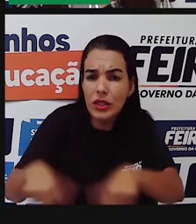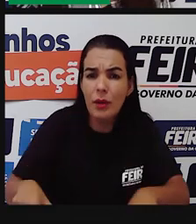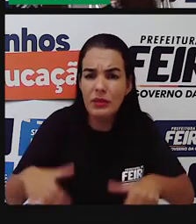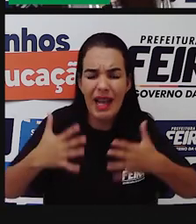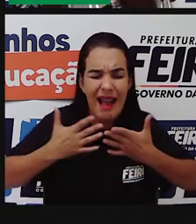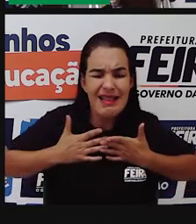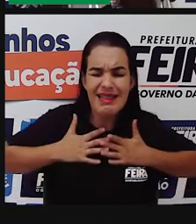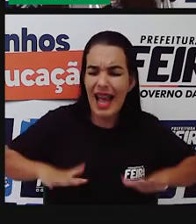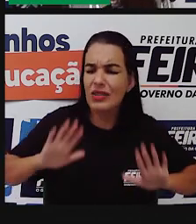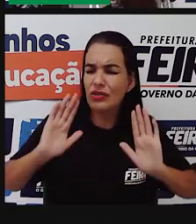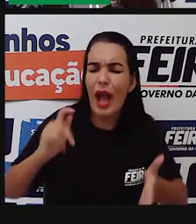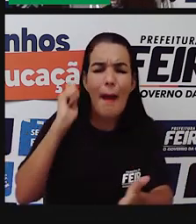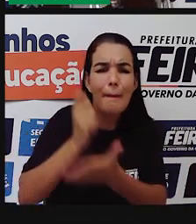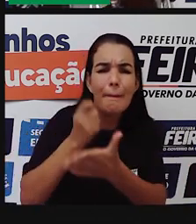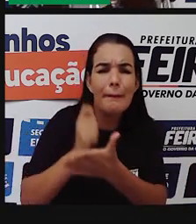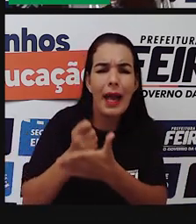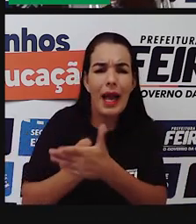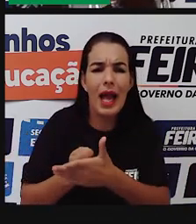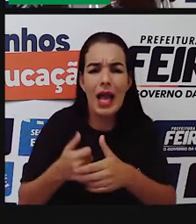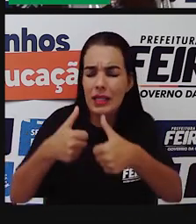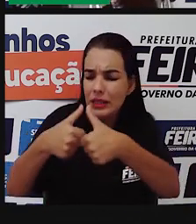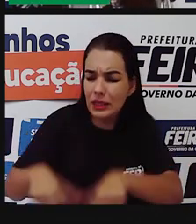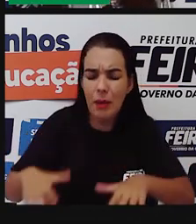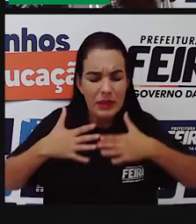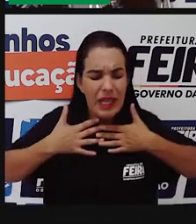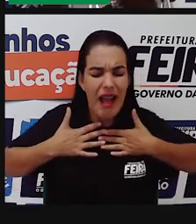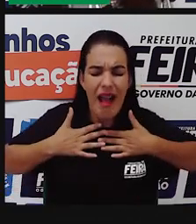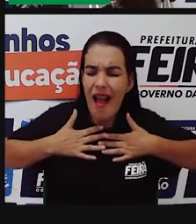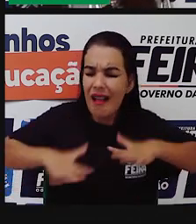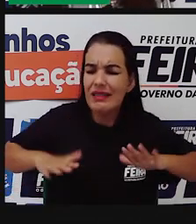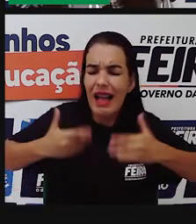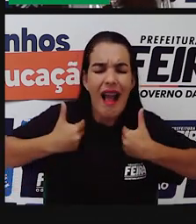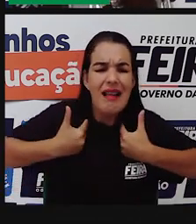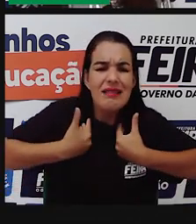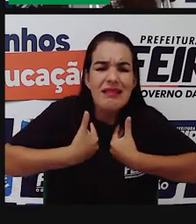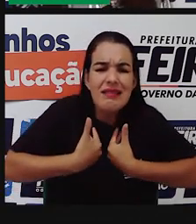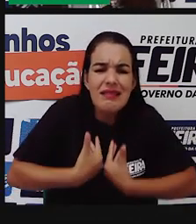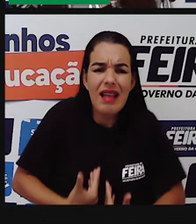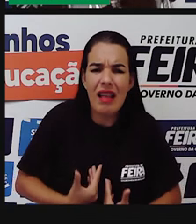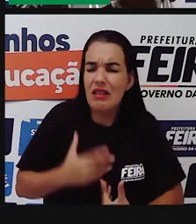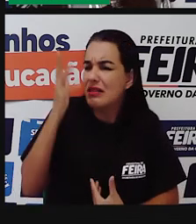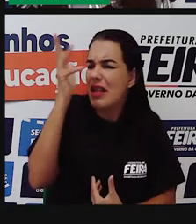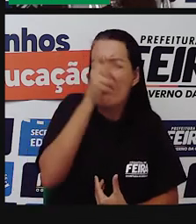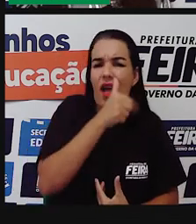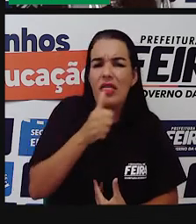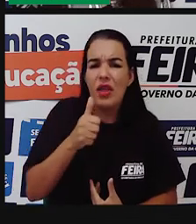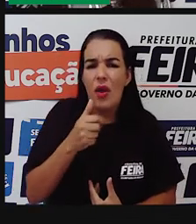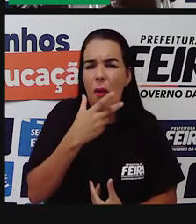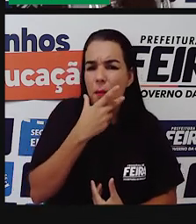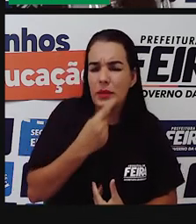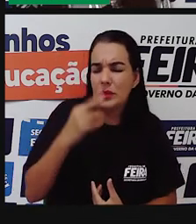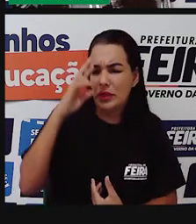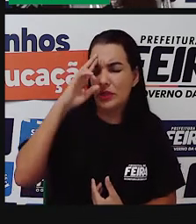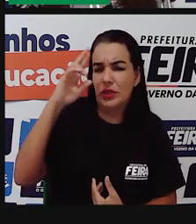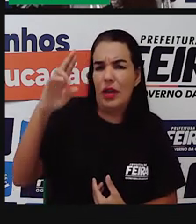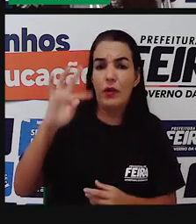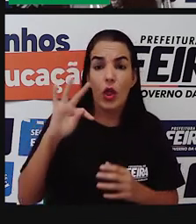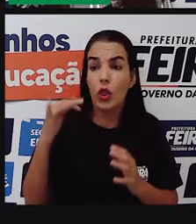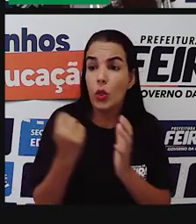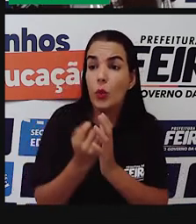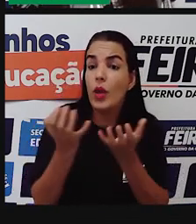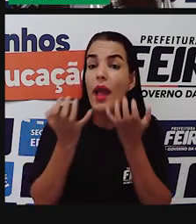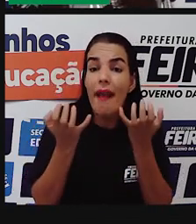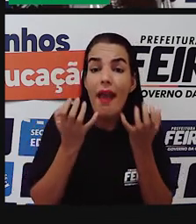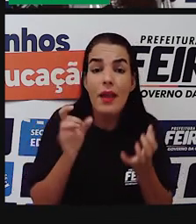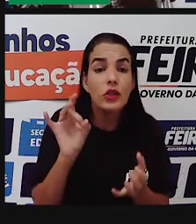de pagar, estamos fartos de tutores, de salvadores e senhores, e tudo o que aspiramos é